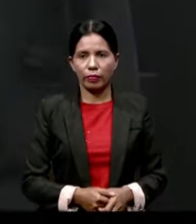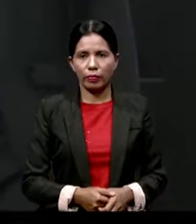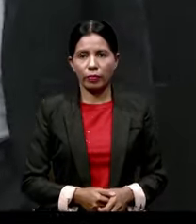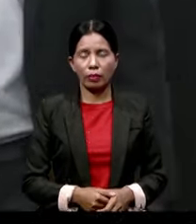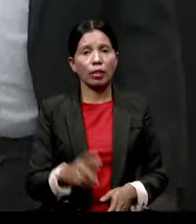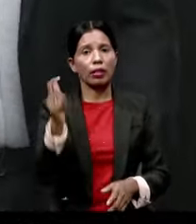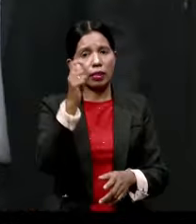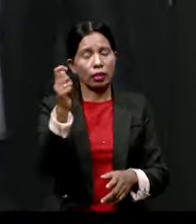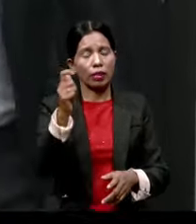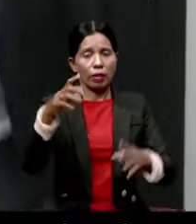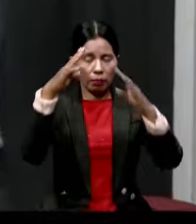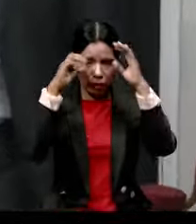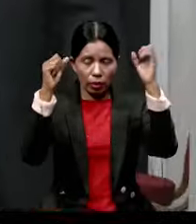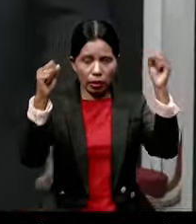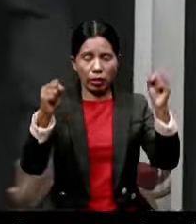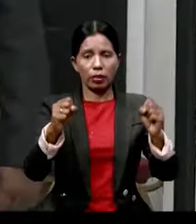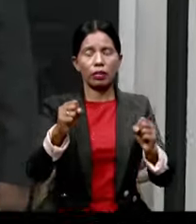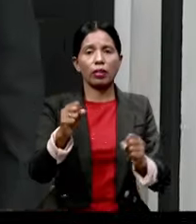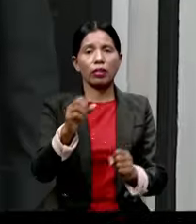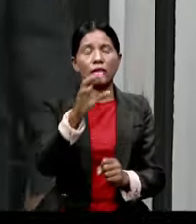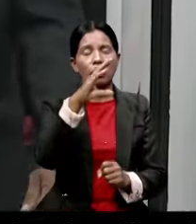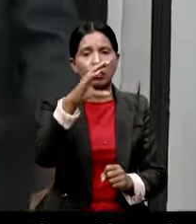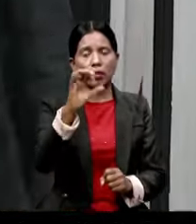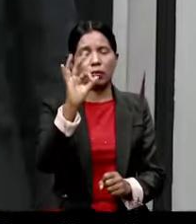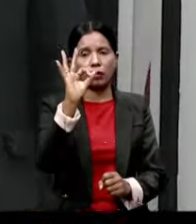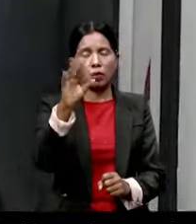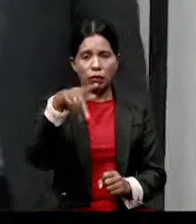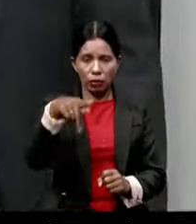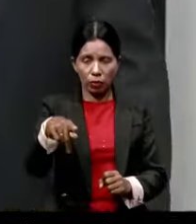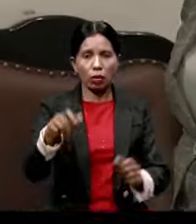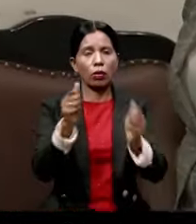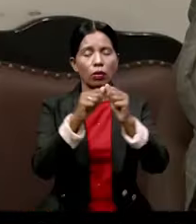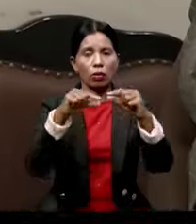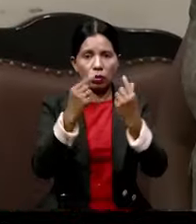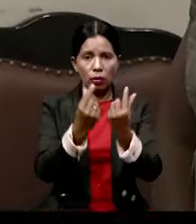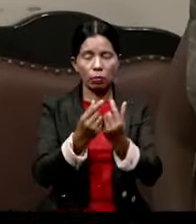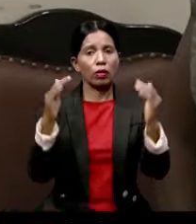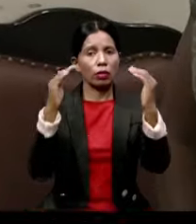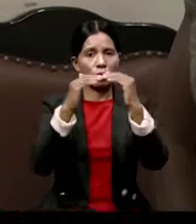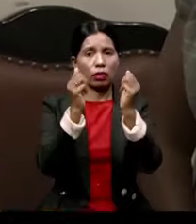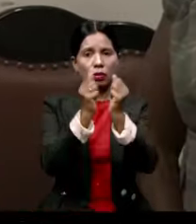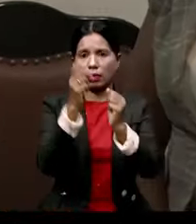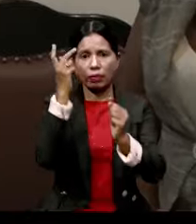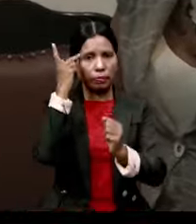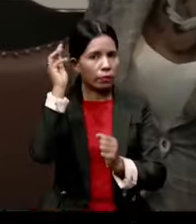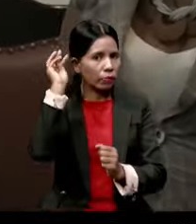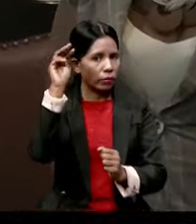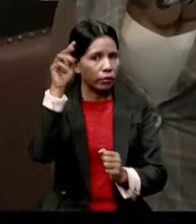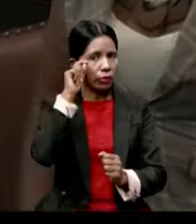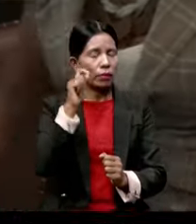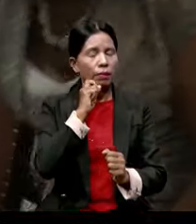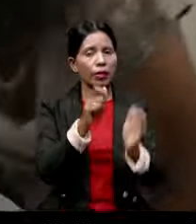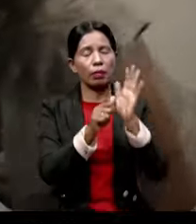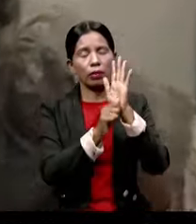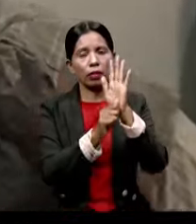Terça, né, presidente da Comissão de Função Pública, ONI Equipa, ao encontro com o primeiro-ministro Kailala Sarana Guzmão, onde apresenta